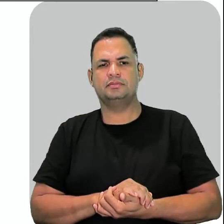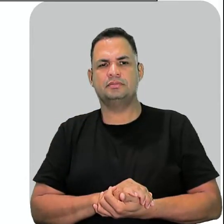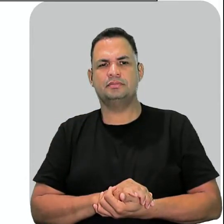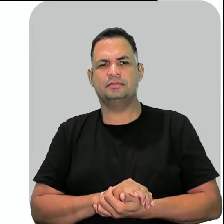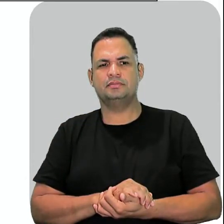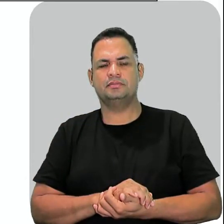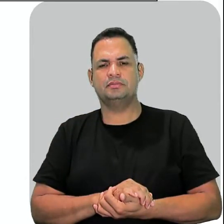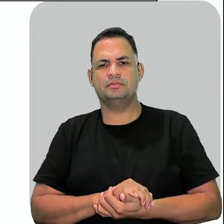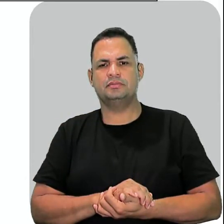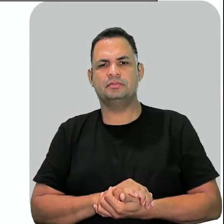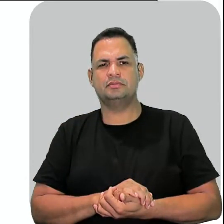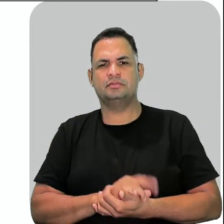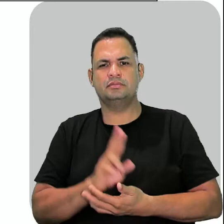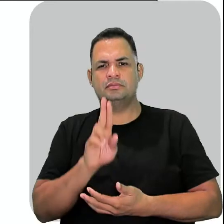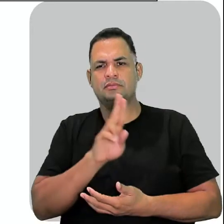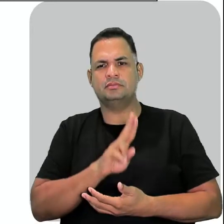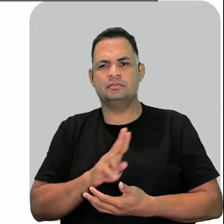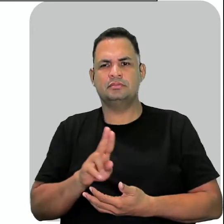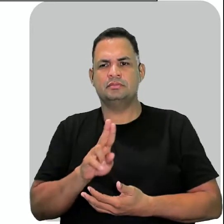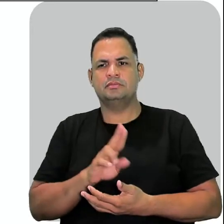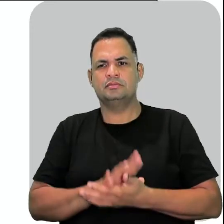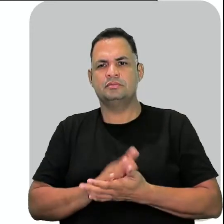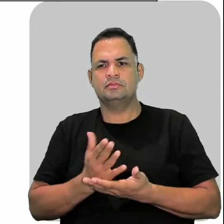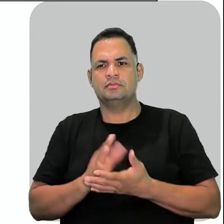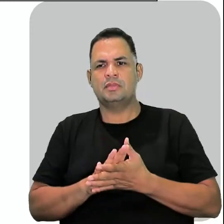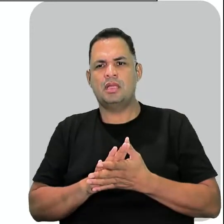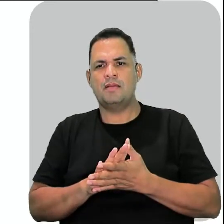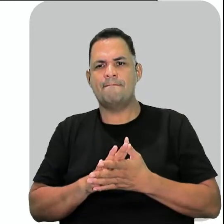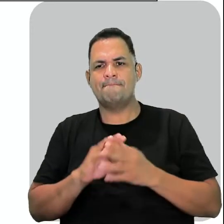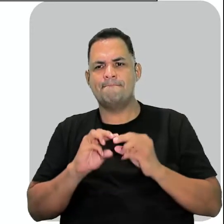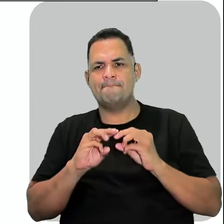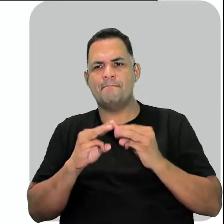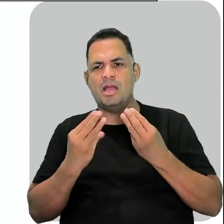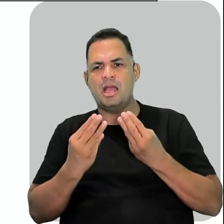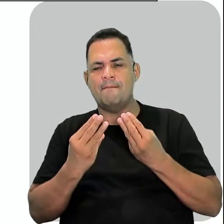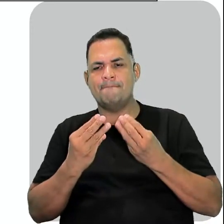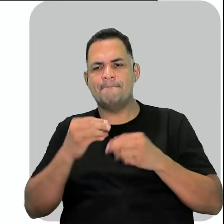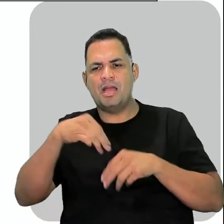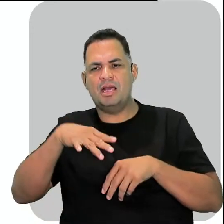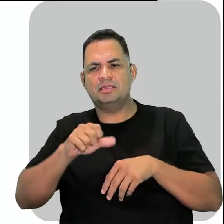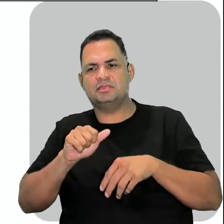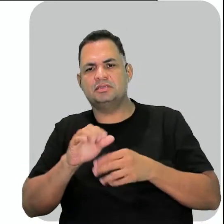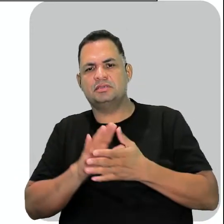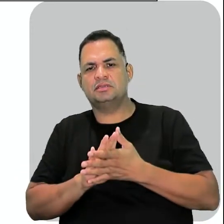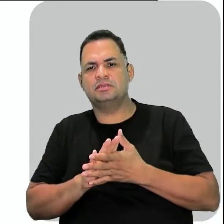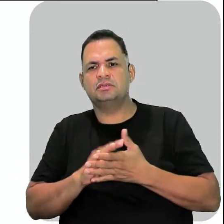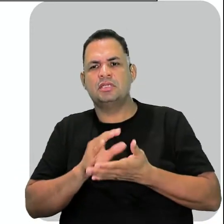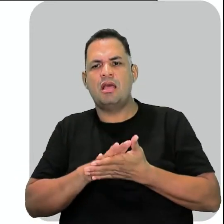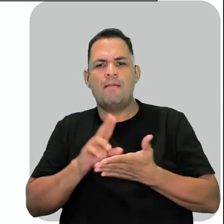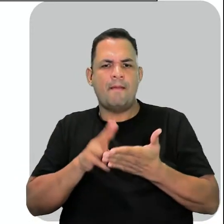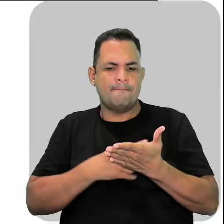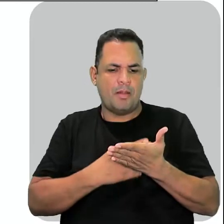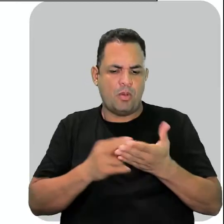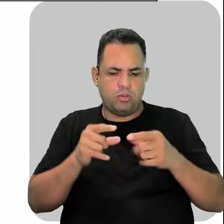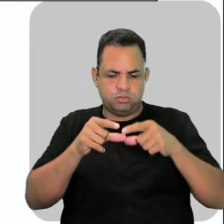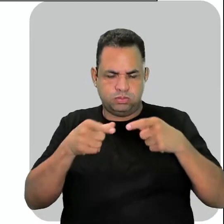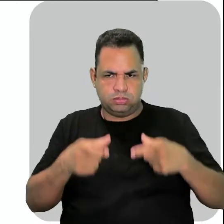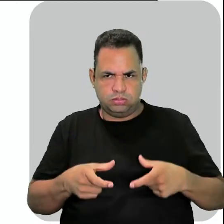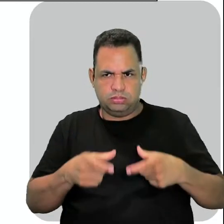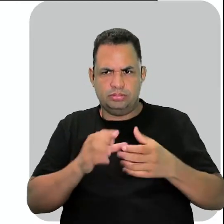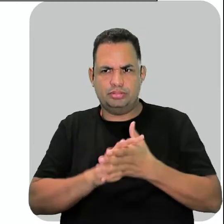polipropileno. Ele é usado nas embalagens de massas de biscoito, pote de margarina,